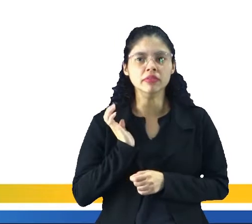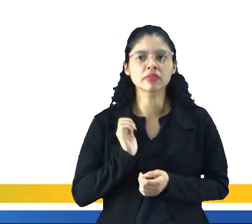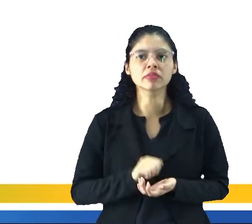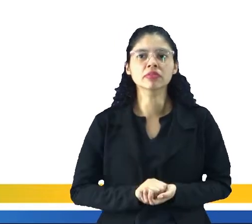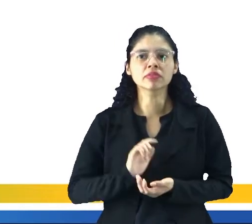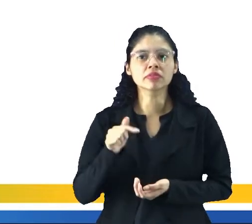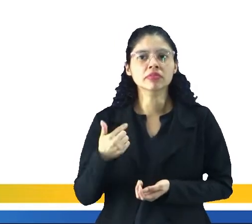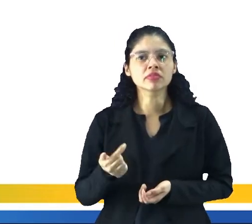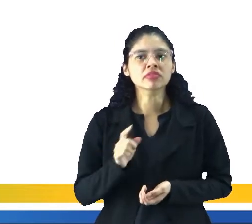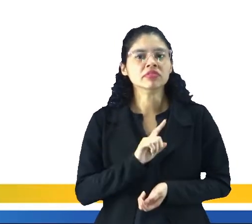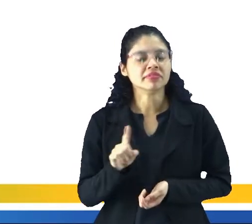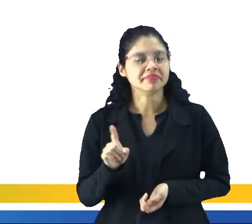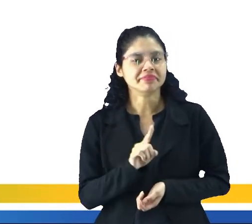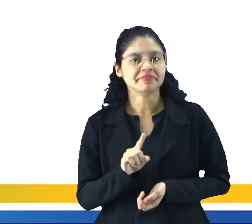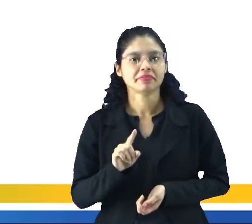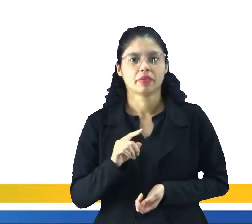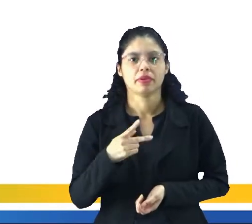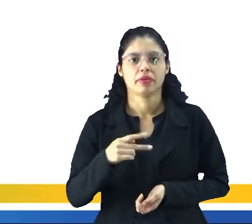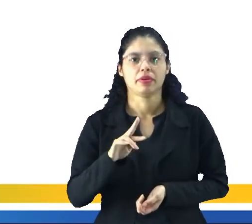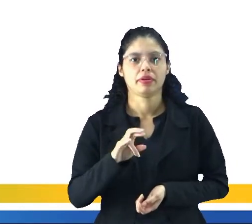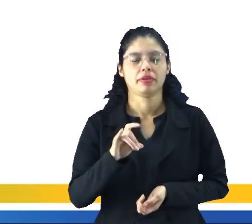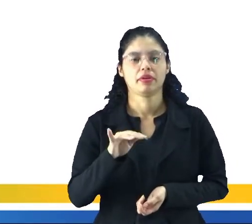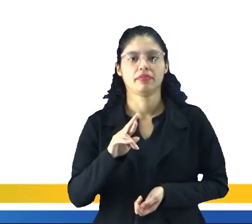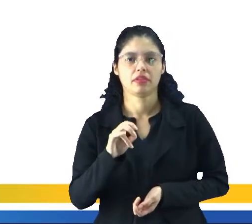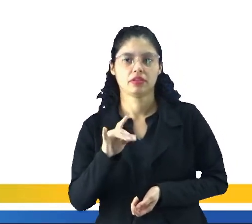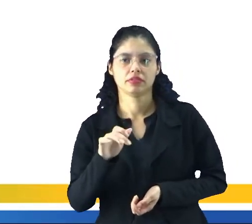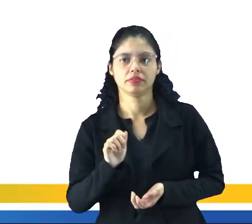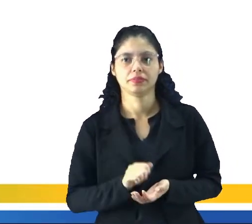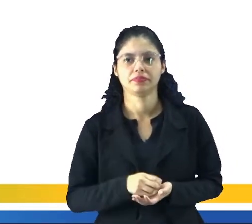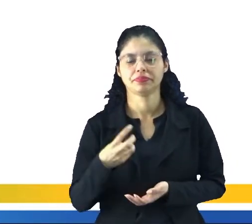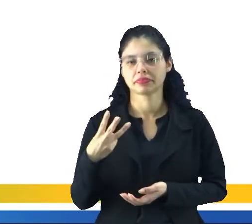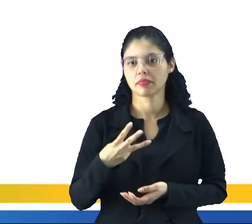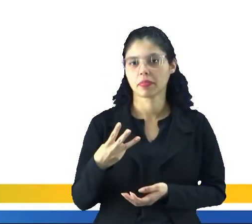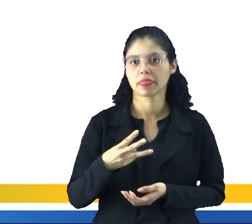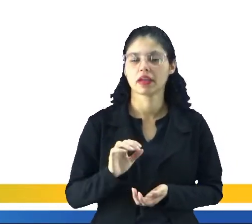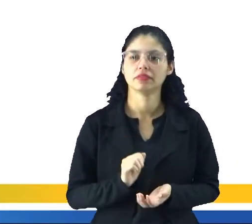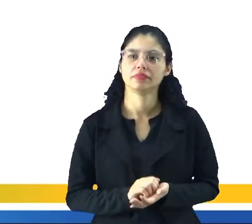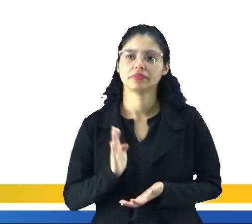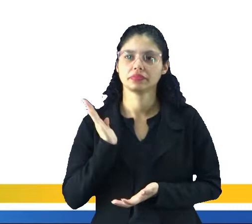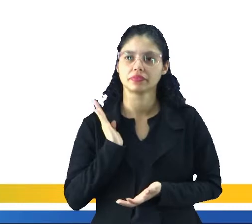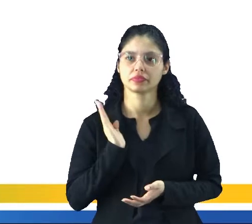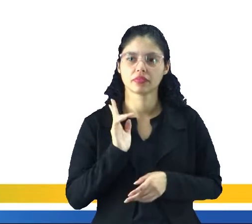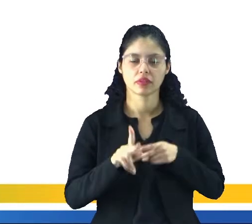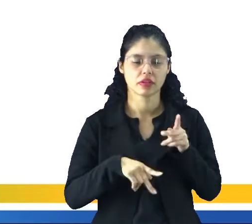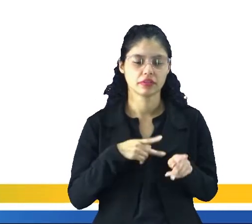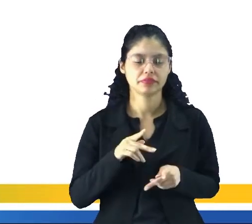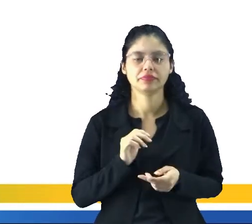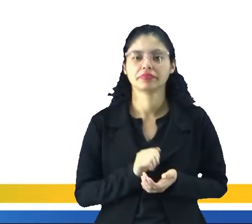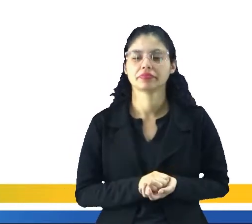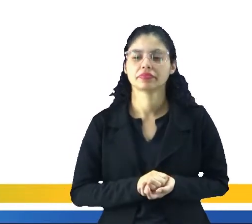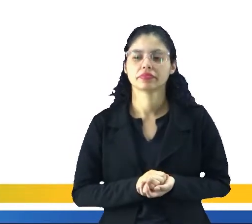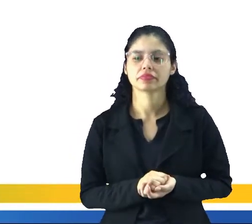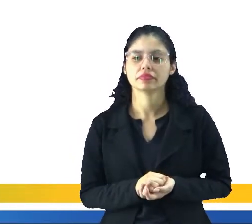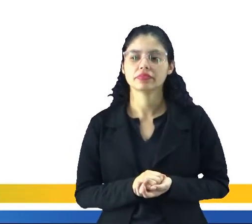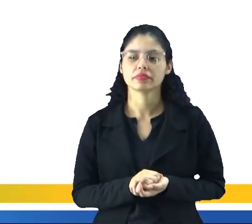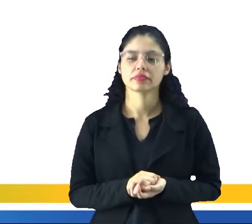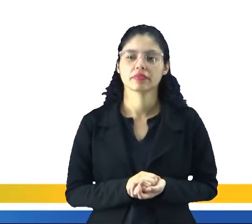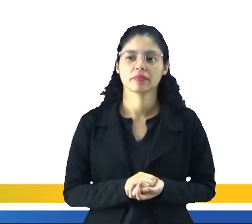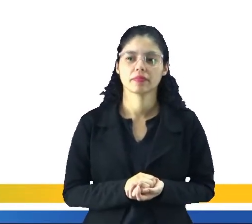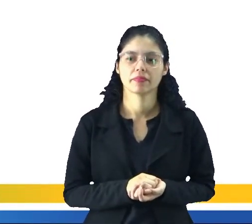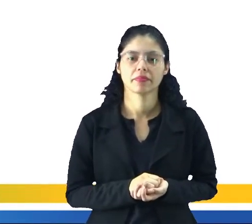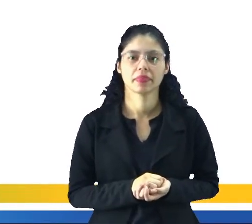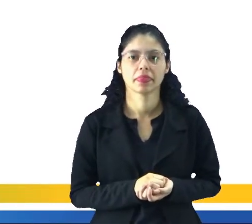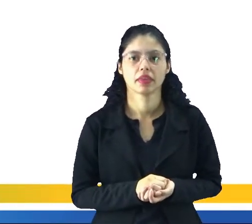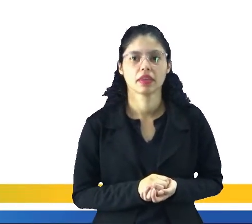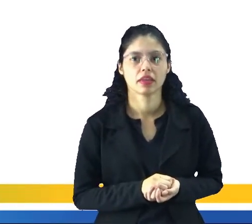e do outro, os não privilegiados, que era o terceiro estado, a burguesia, o povo, são os culottes. Ali,